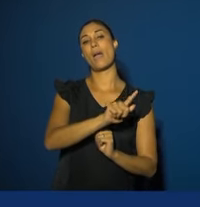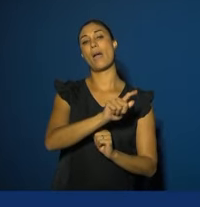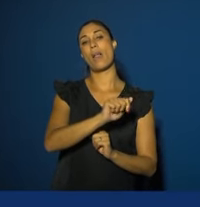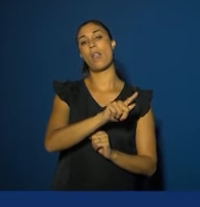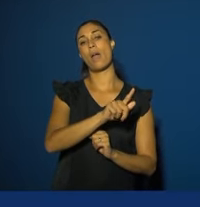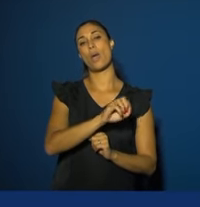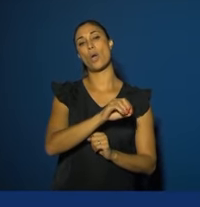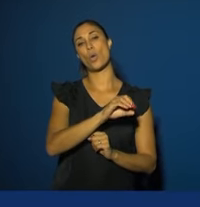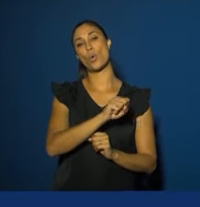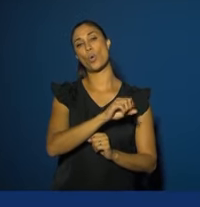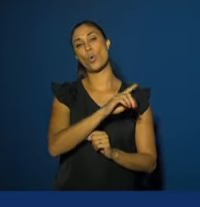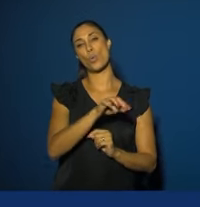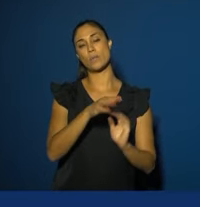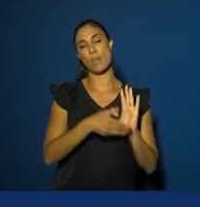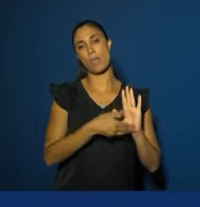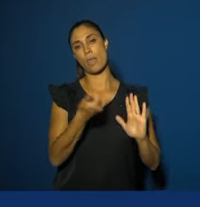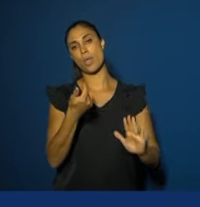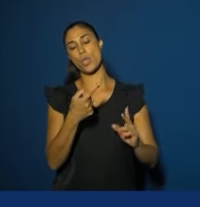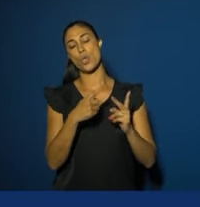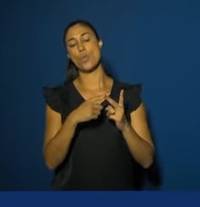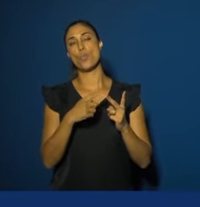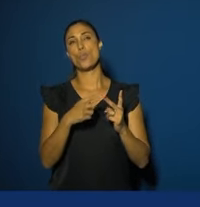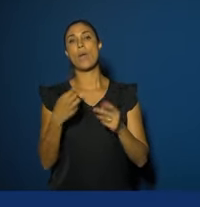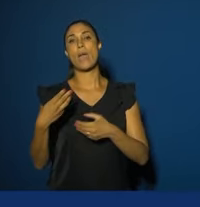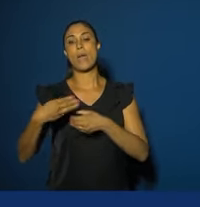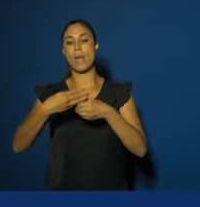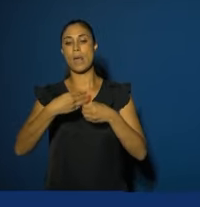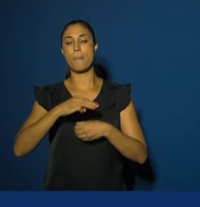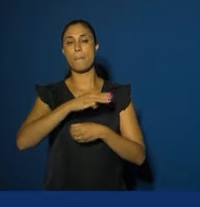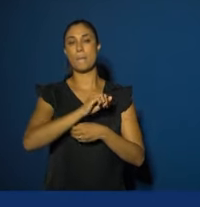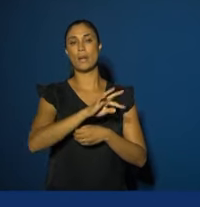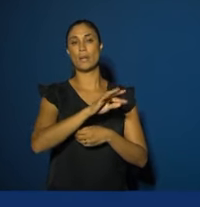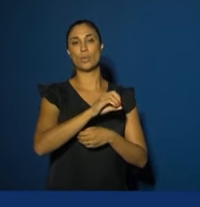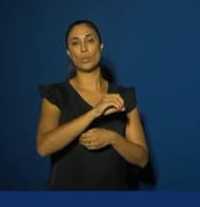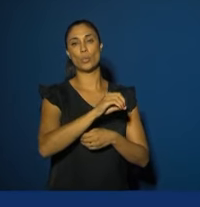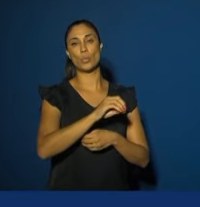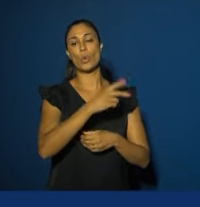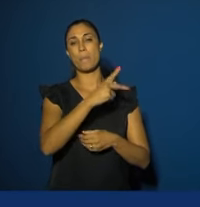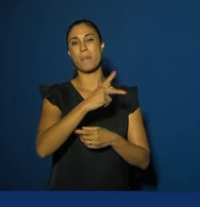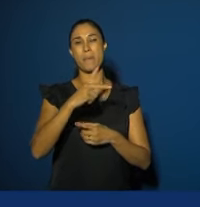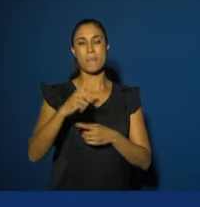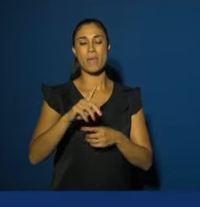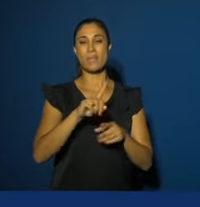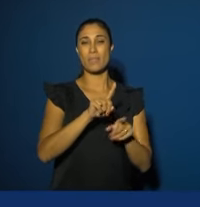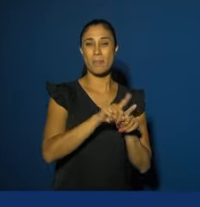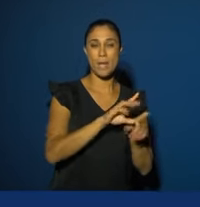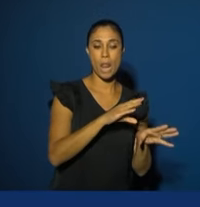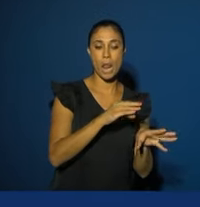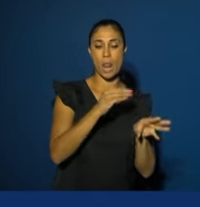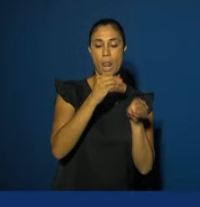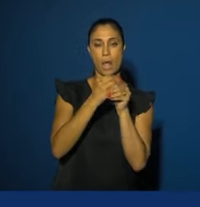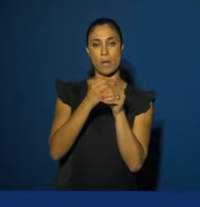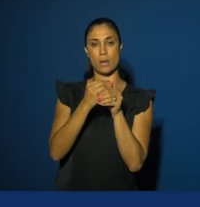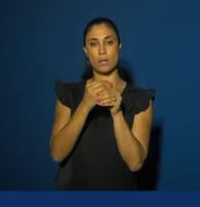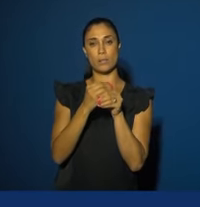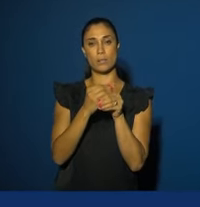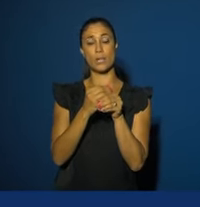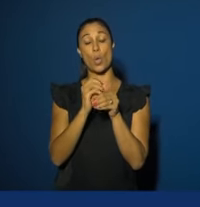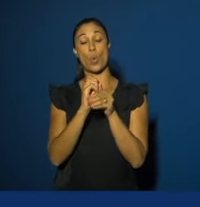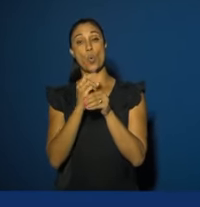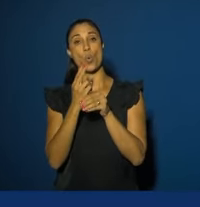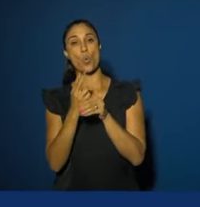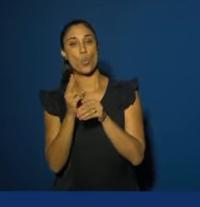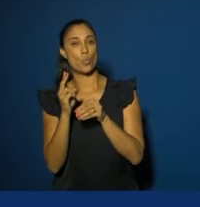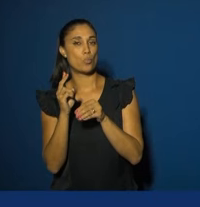né região metropolitana interior Mato Grosso do Sul com as ppps complementando companhias públicas Ou